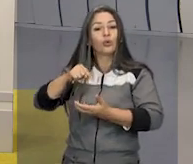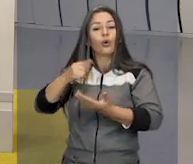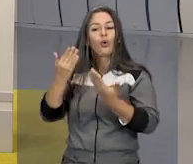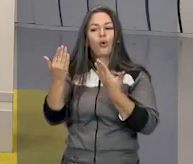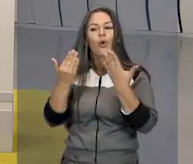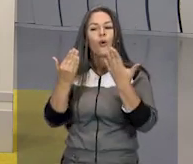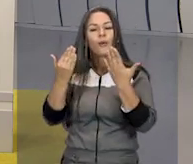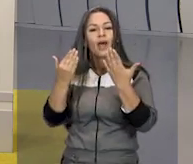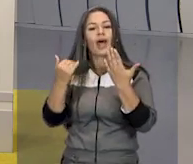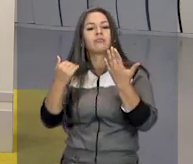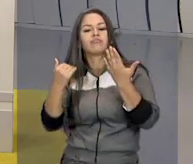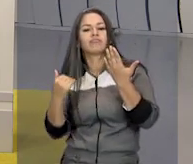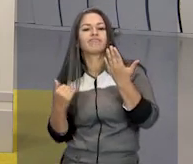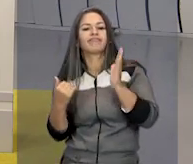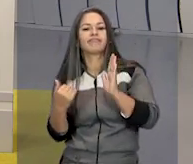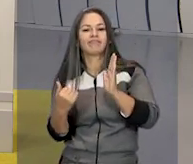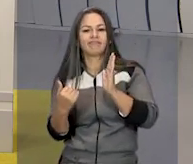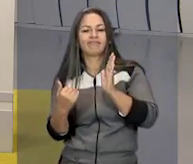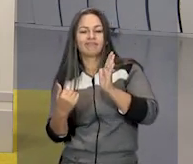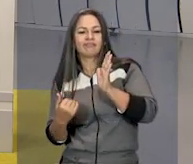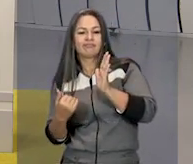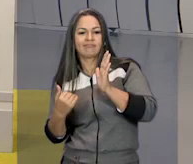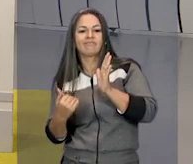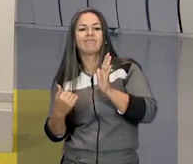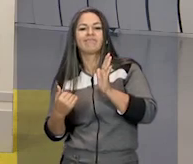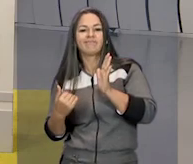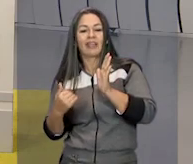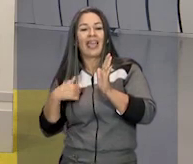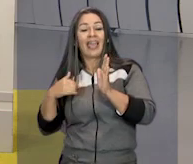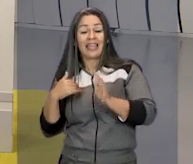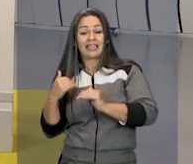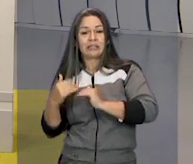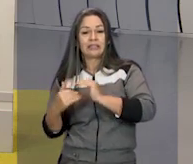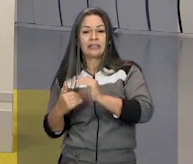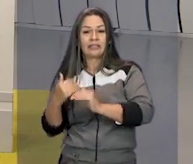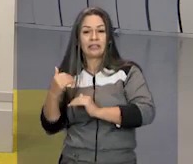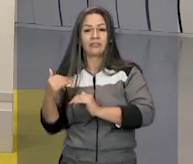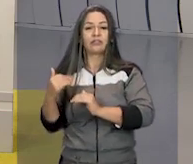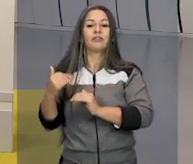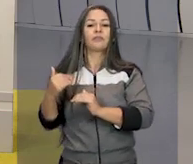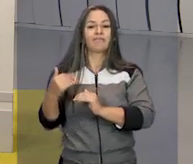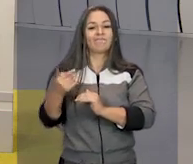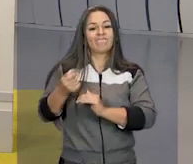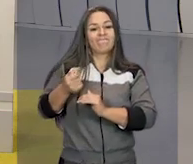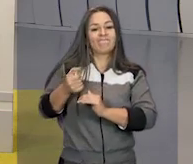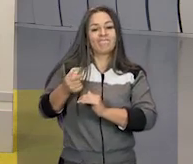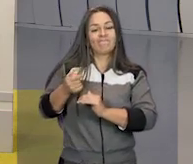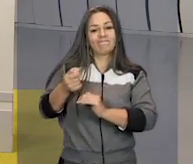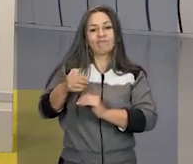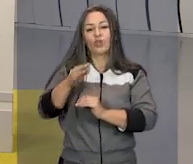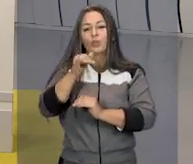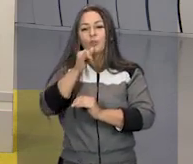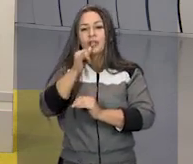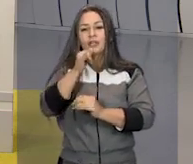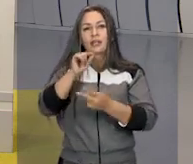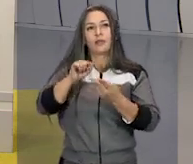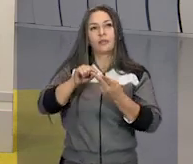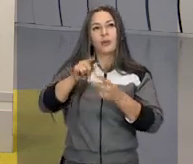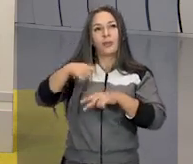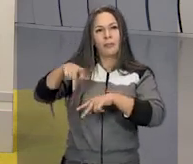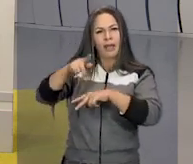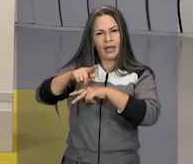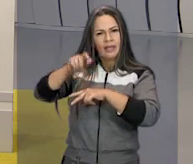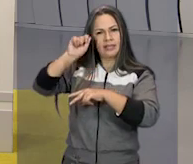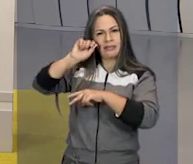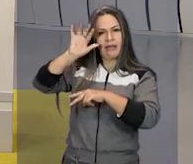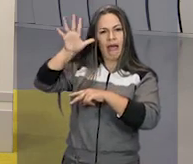é IDH muito baixo, de país que está em desenvolvimento humano muito baixo, que é o caso do Iêmen, de alguns países da África, é o caso